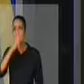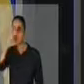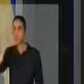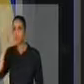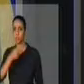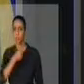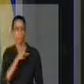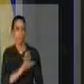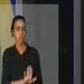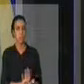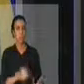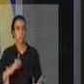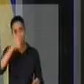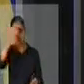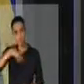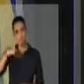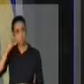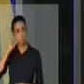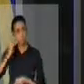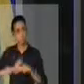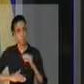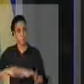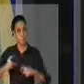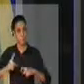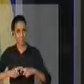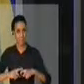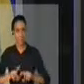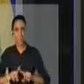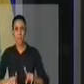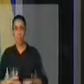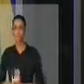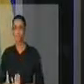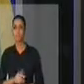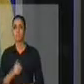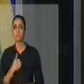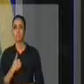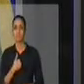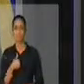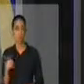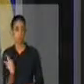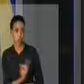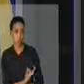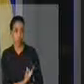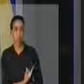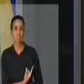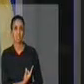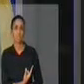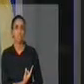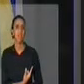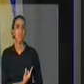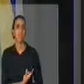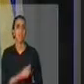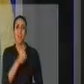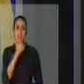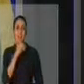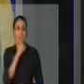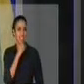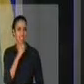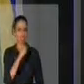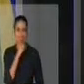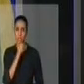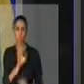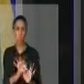como médico, eu afirmo que nós estamos muito distantes de qualquer possibilidade de erradicação